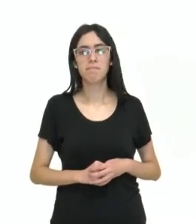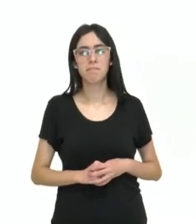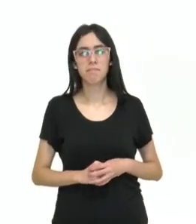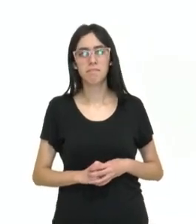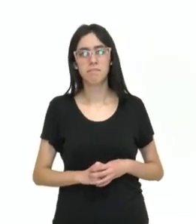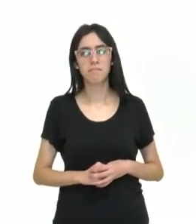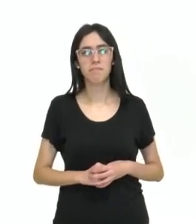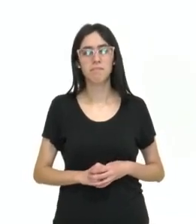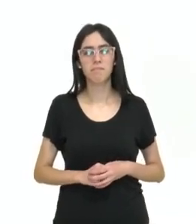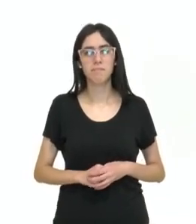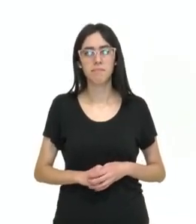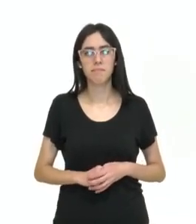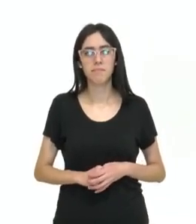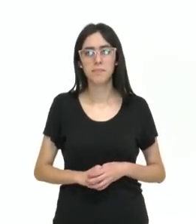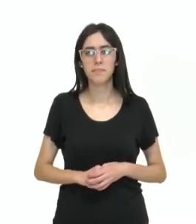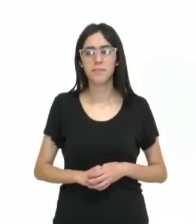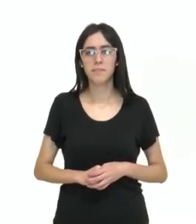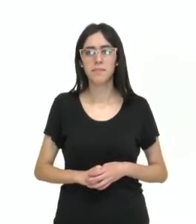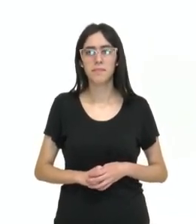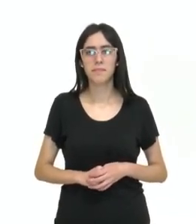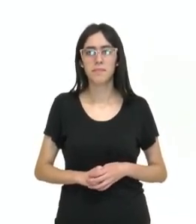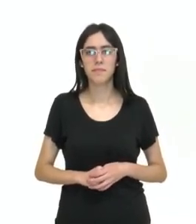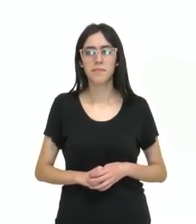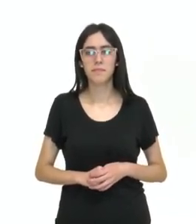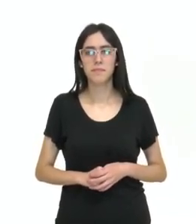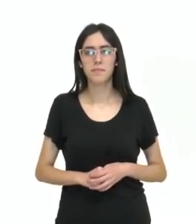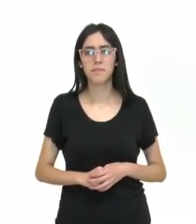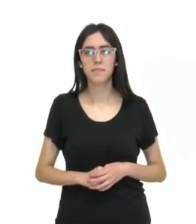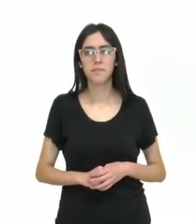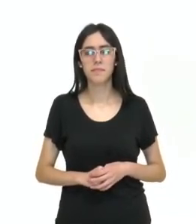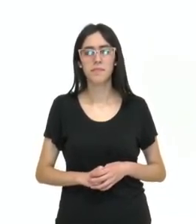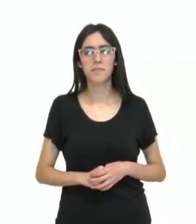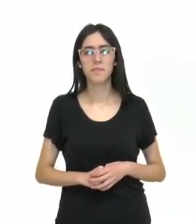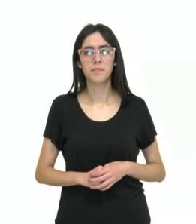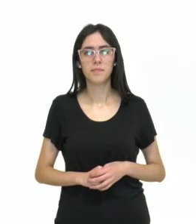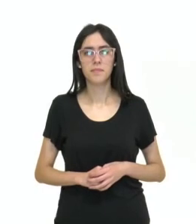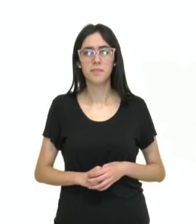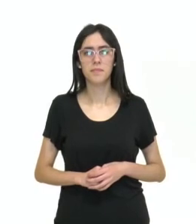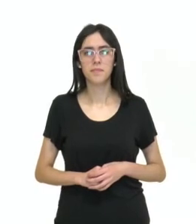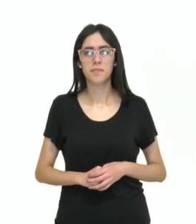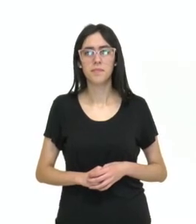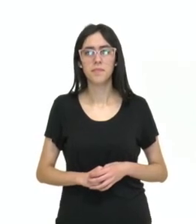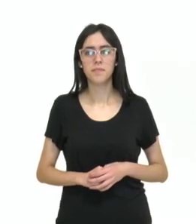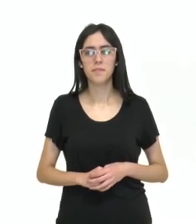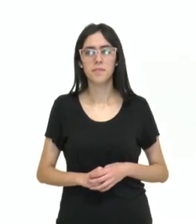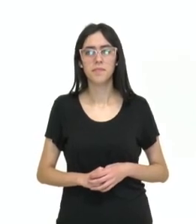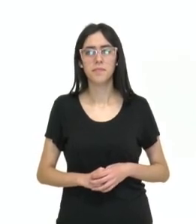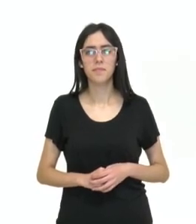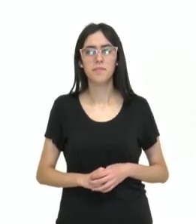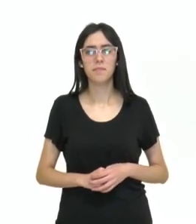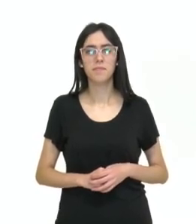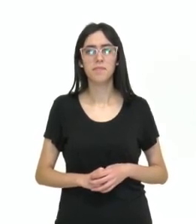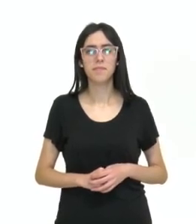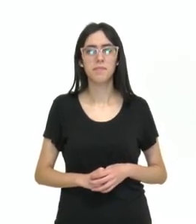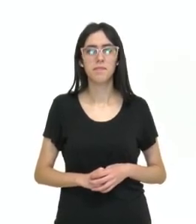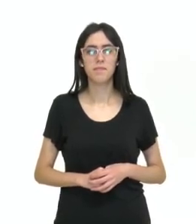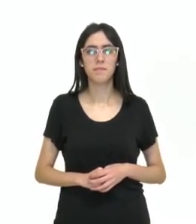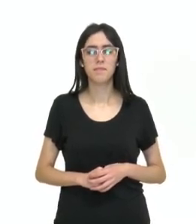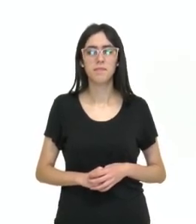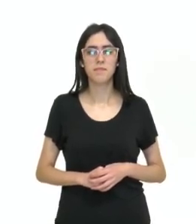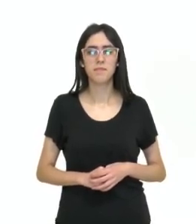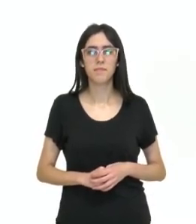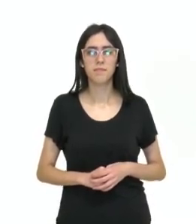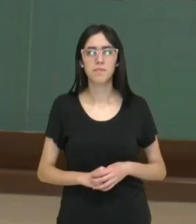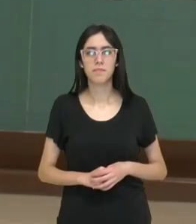gente personalmente, ya que lo importante es lo que nosotros mismos pensamos, no lo que piensan